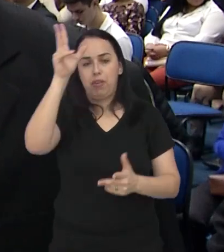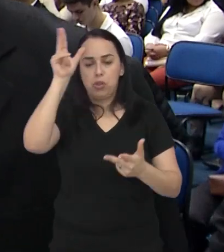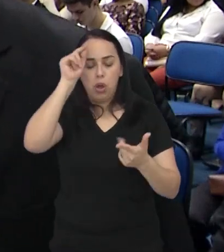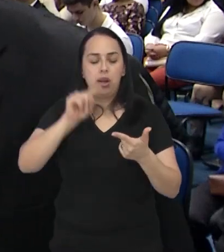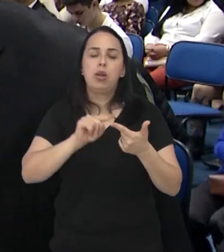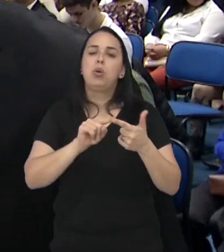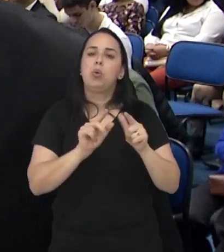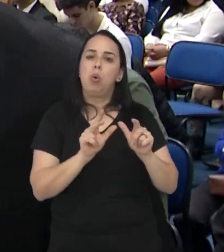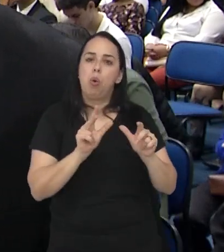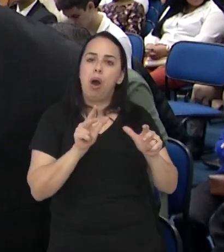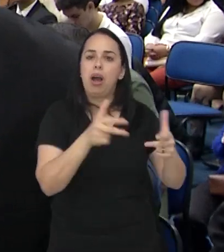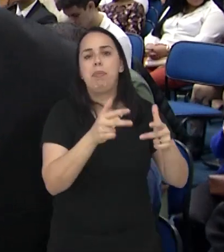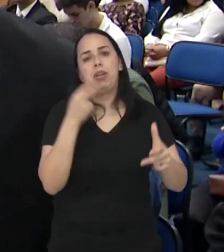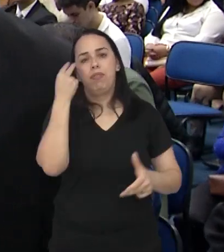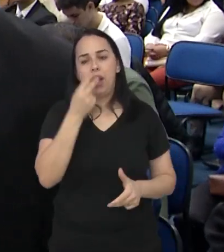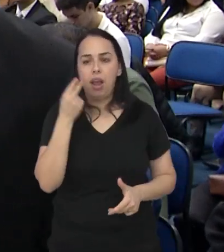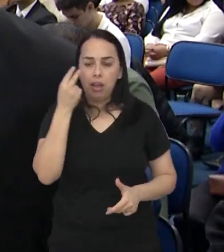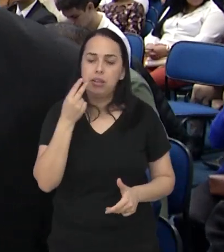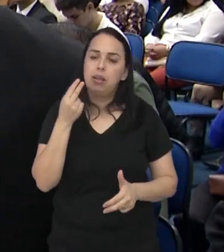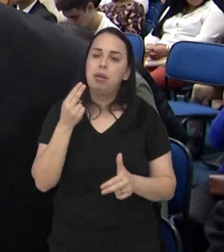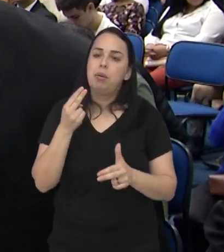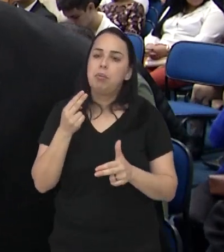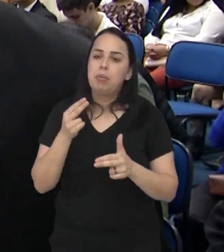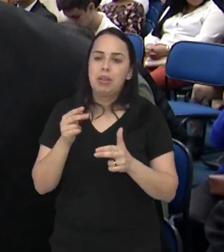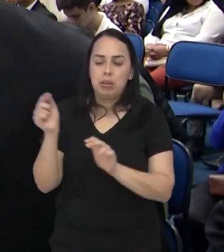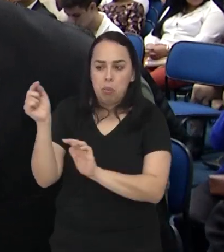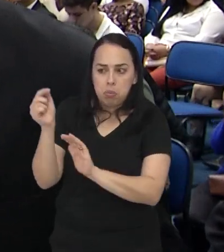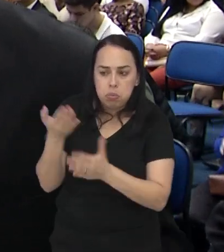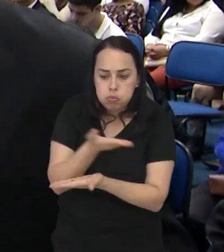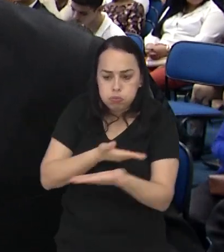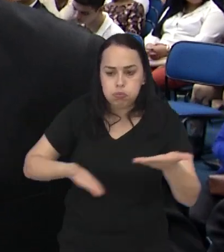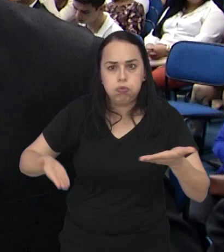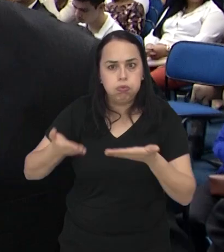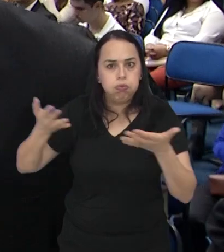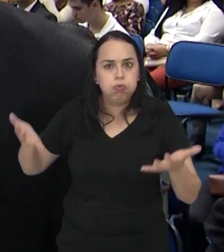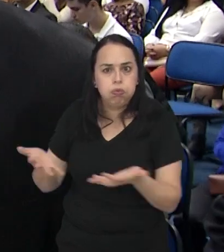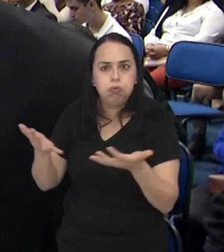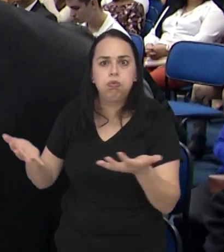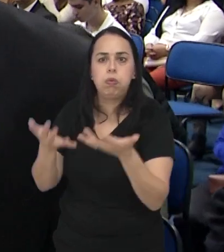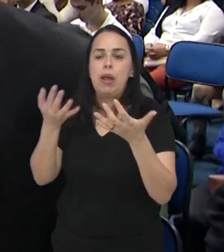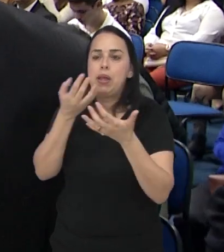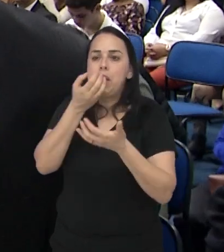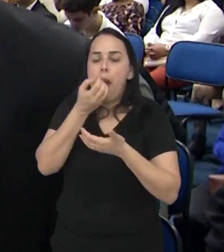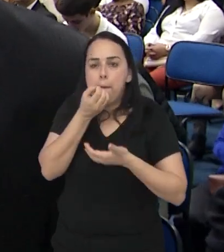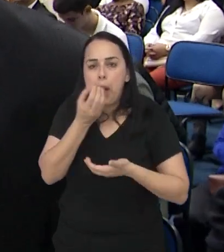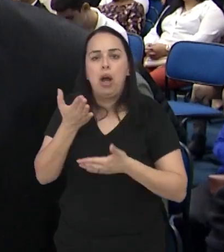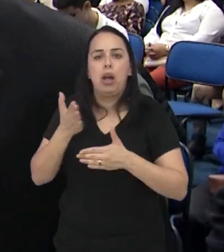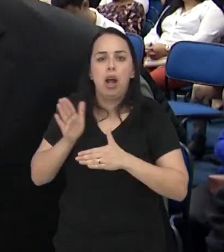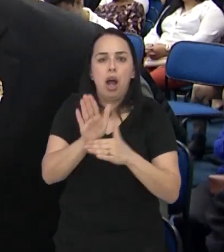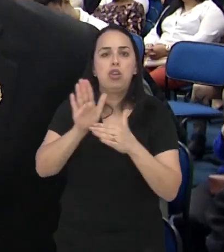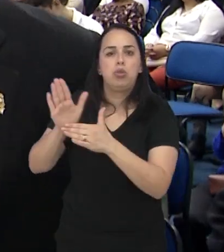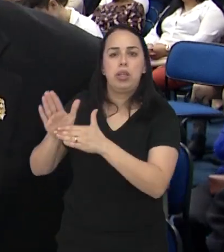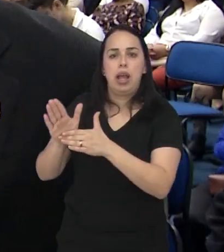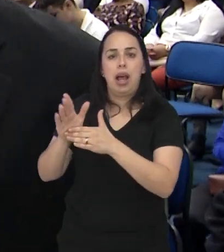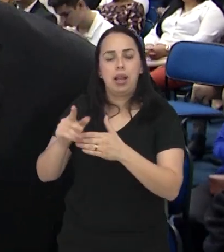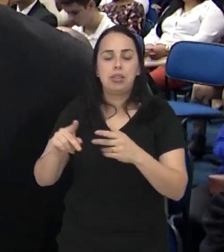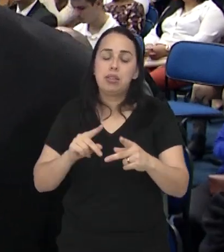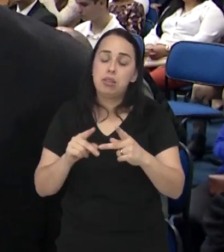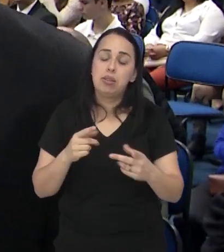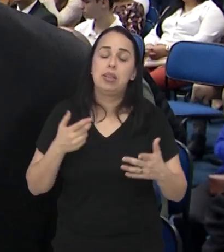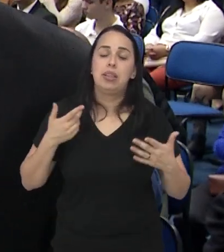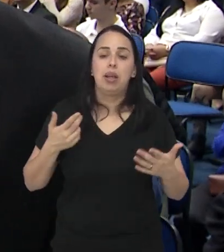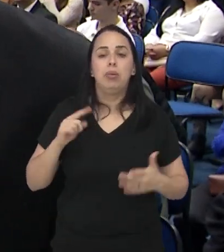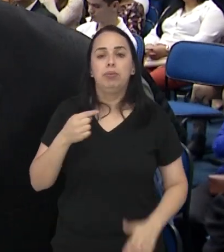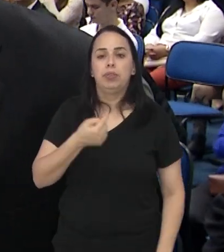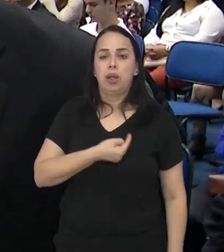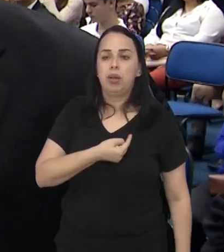poder público também, com a Câmara de Vereadores. Então, acontece uma sinergia positiva em benefício da